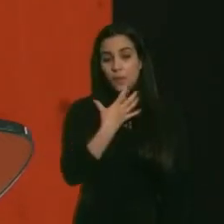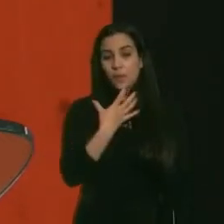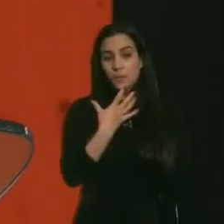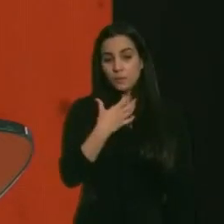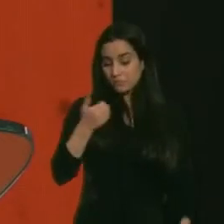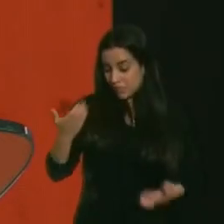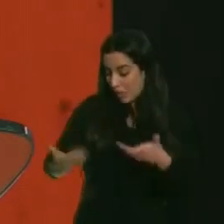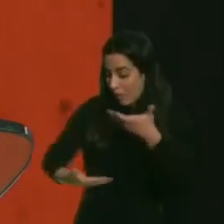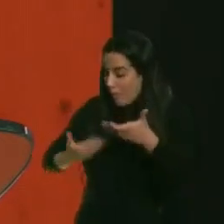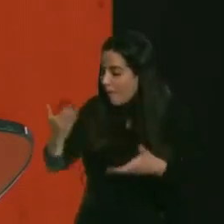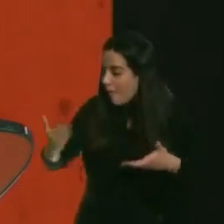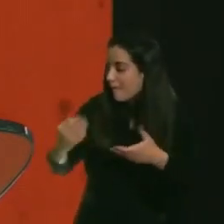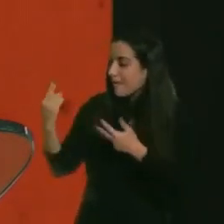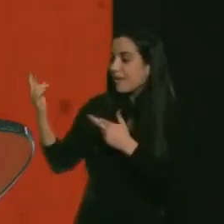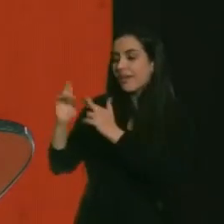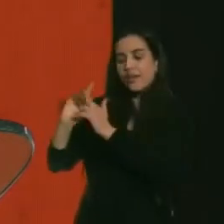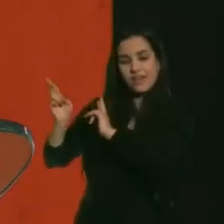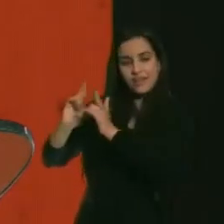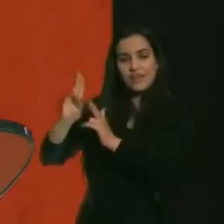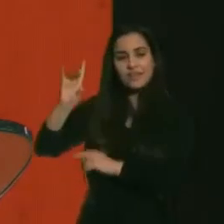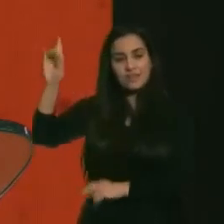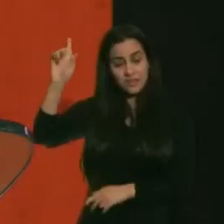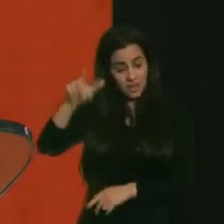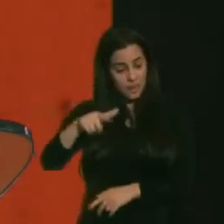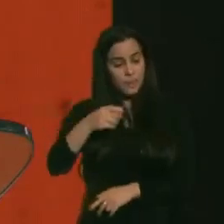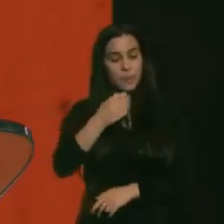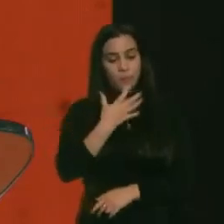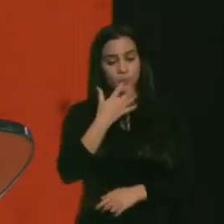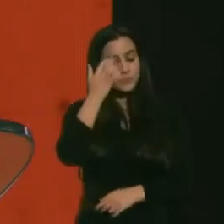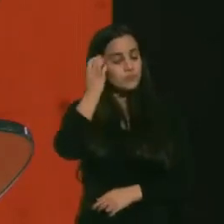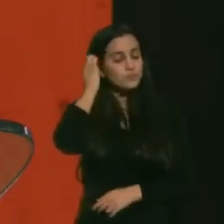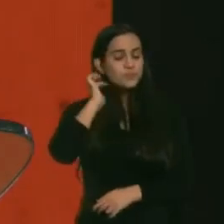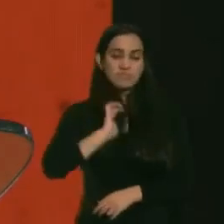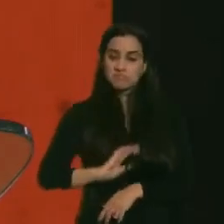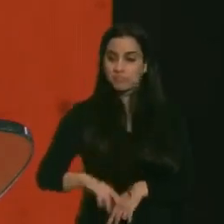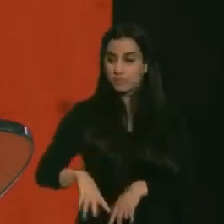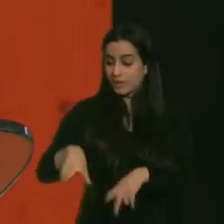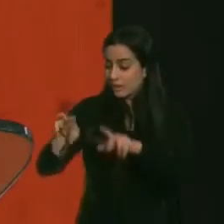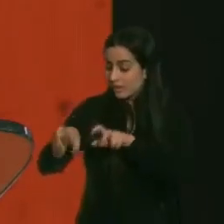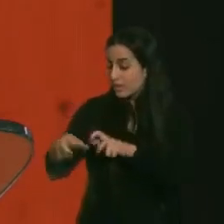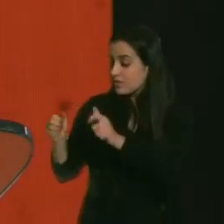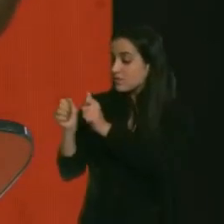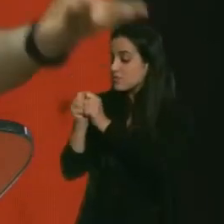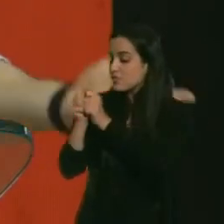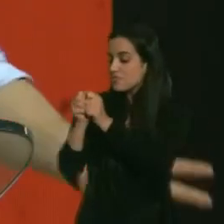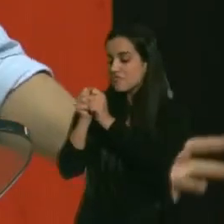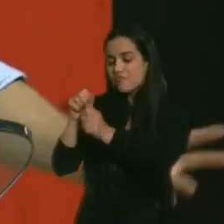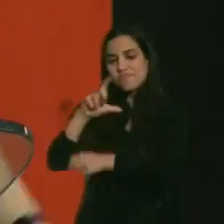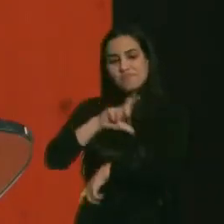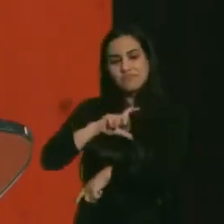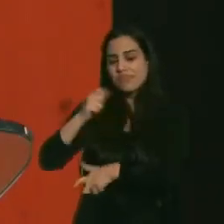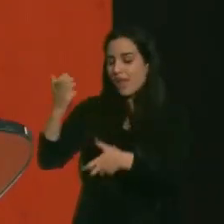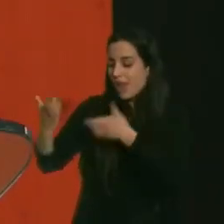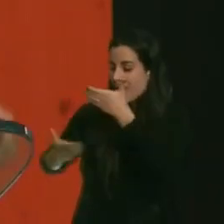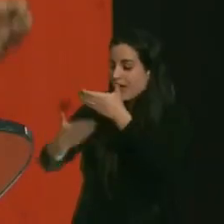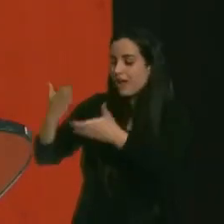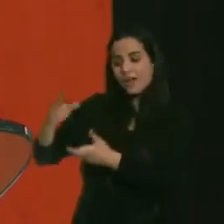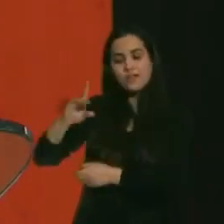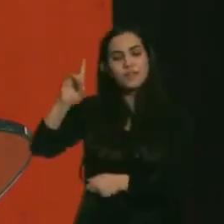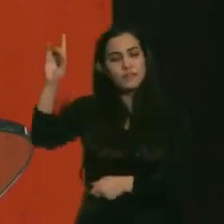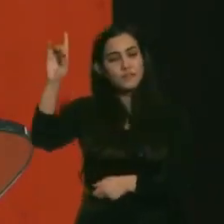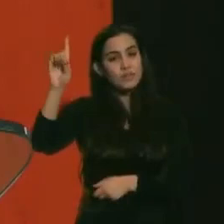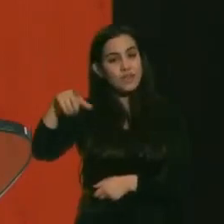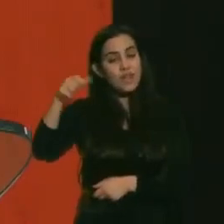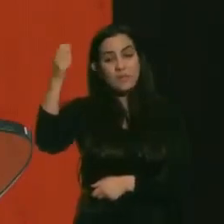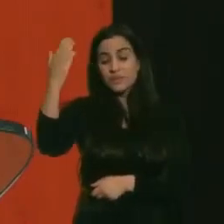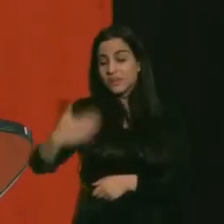com o Pai. É bom desfrutar, sentar à mesa, tomar da provisão de Deus. Na